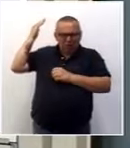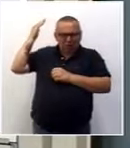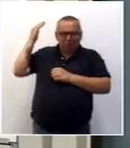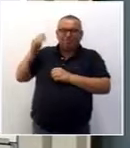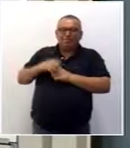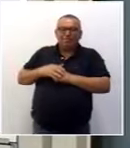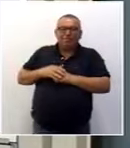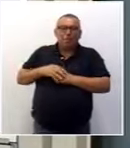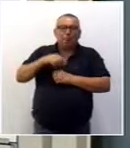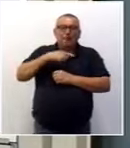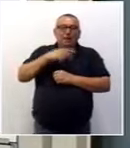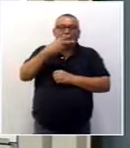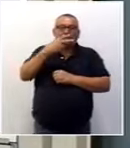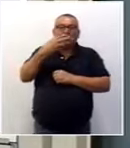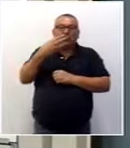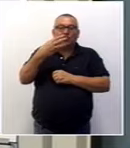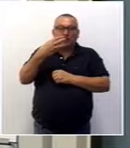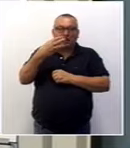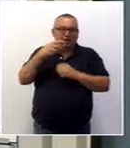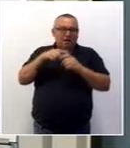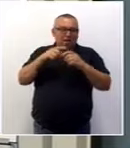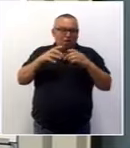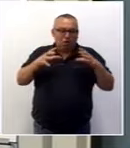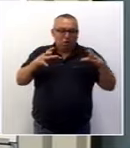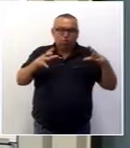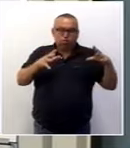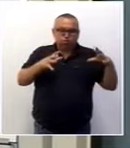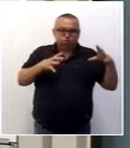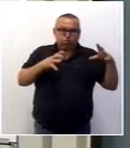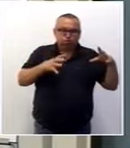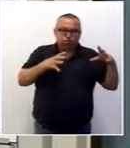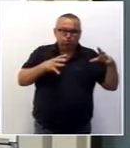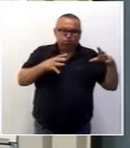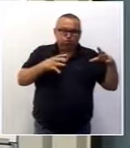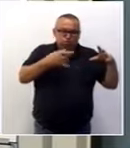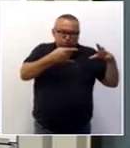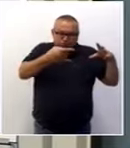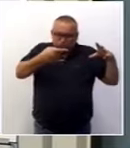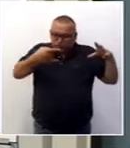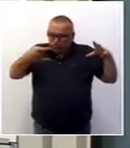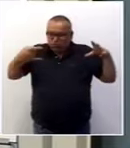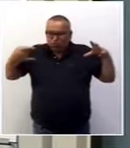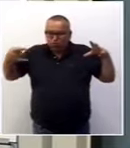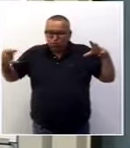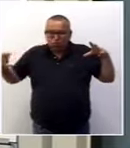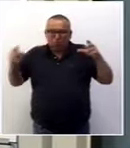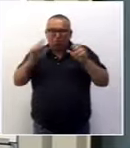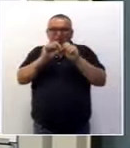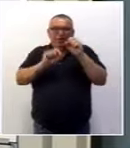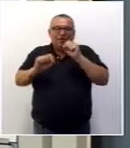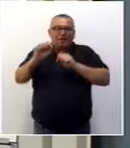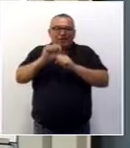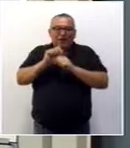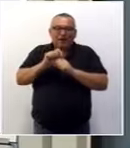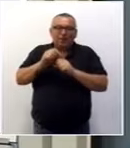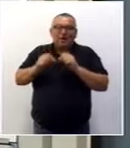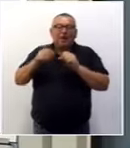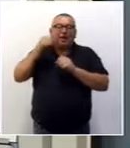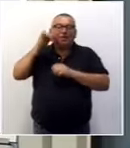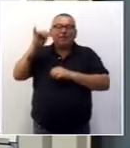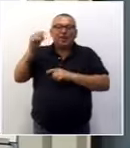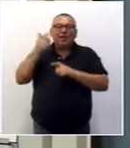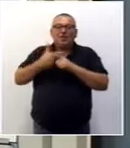tem 23 centímetros. Imagina um rolo com 23 centímetros de filme, tá? Isso para diminuir as distorções